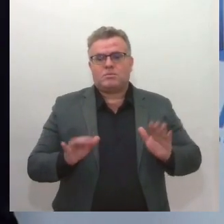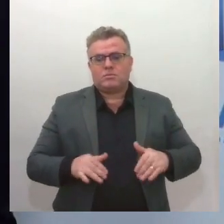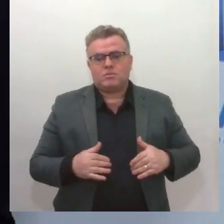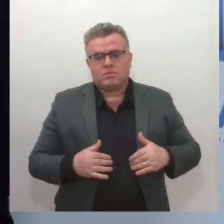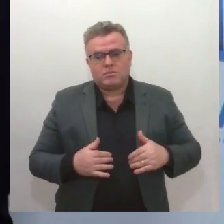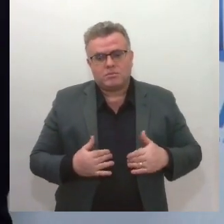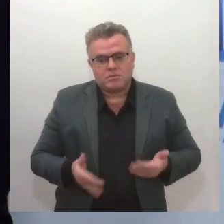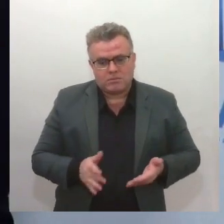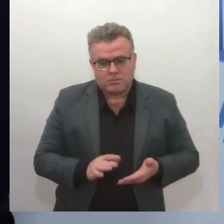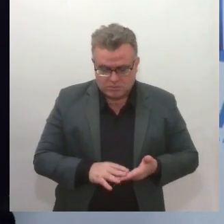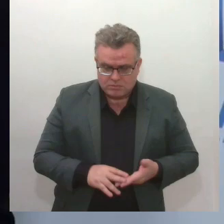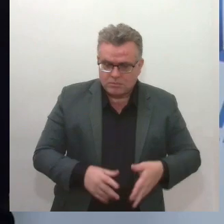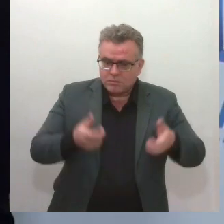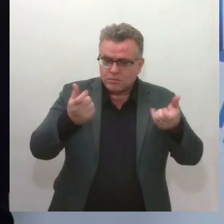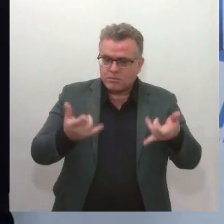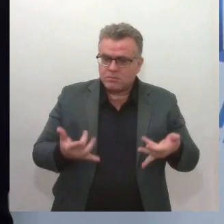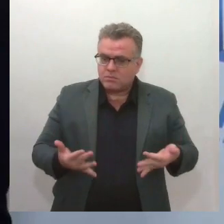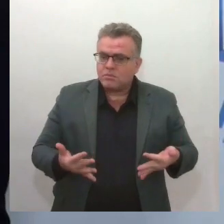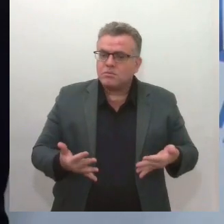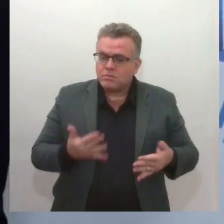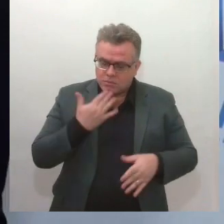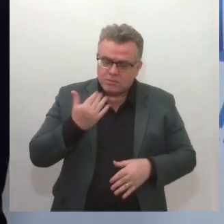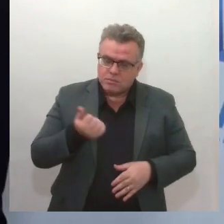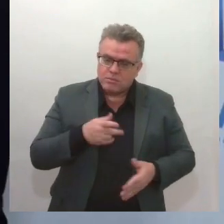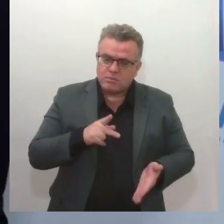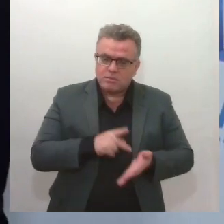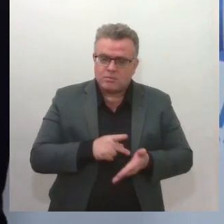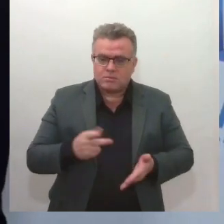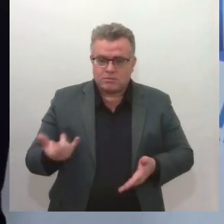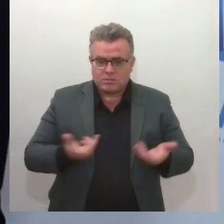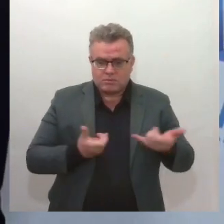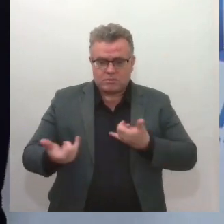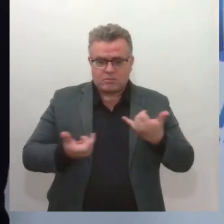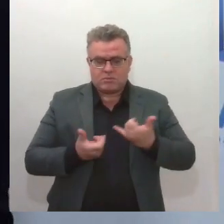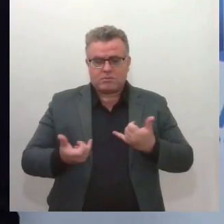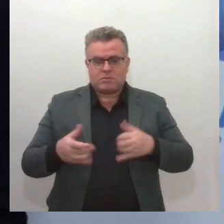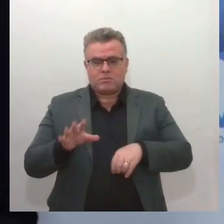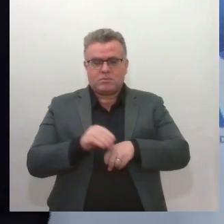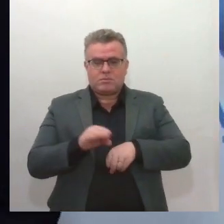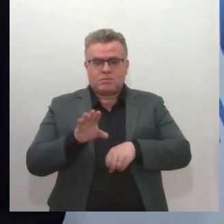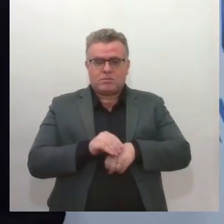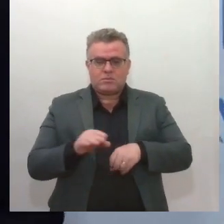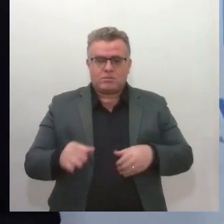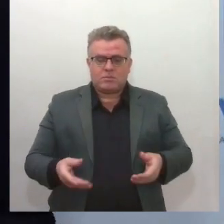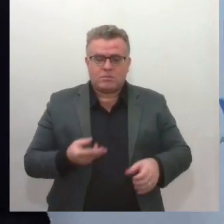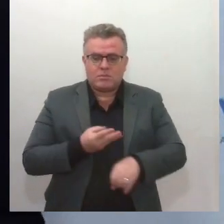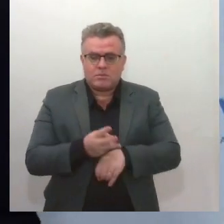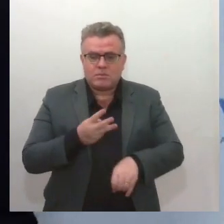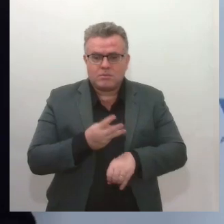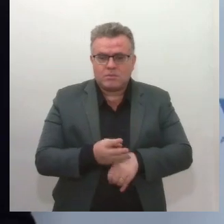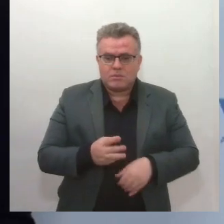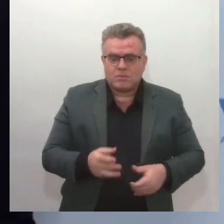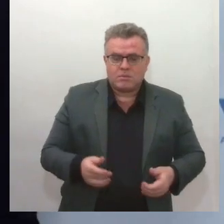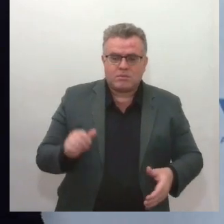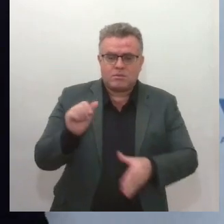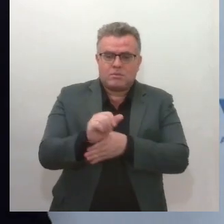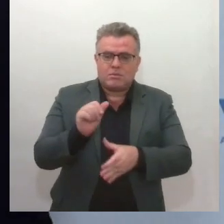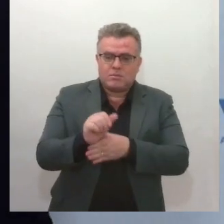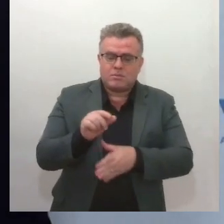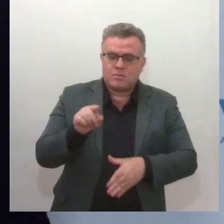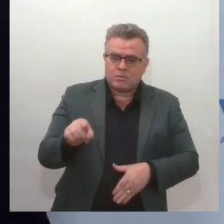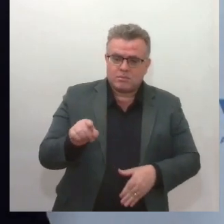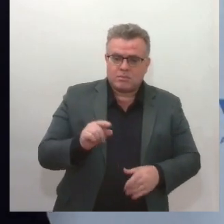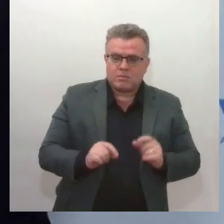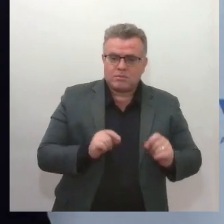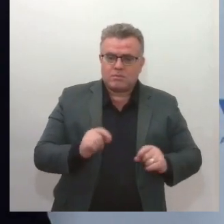população, do mesmo jeito que eu recebi esses dias uma conversa de WhatsApp entre um assessor dele, onde um amigo dizia